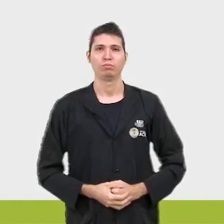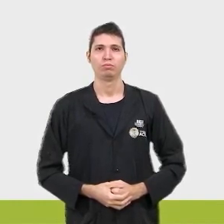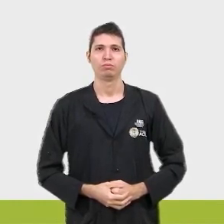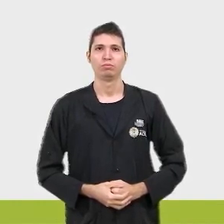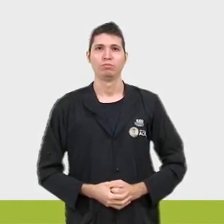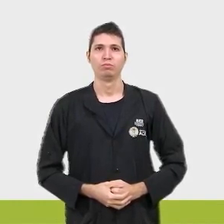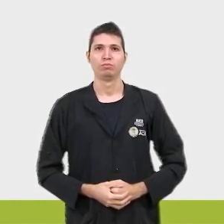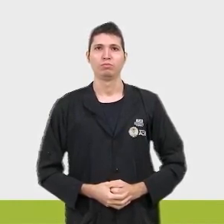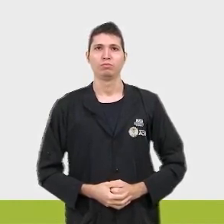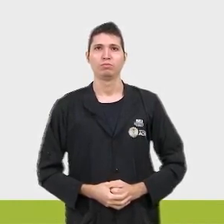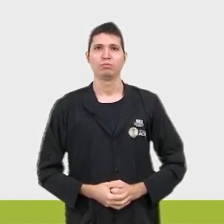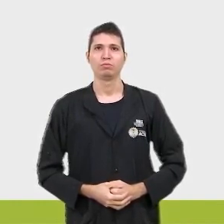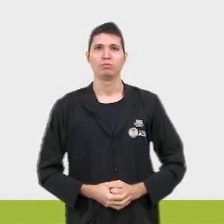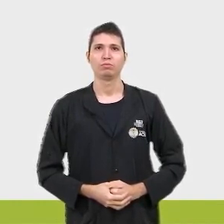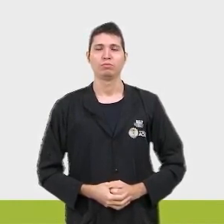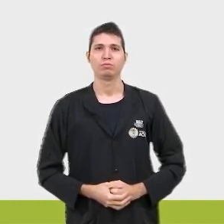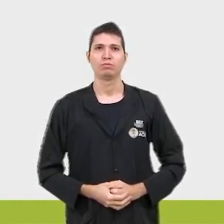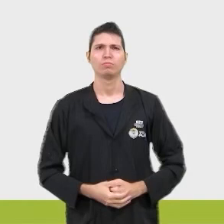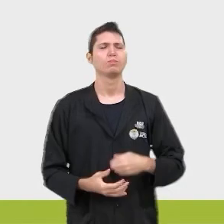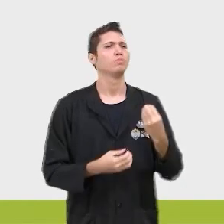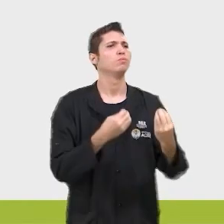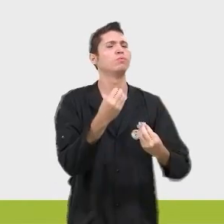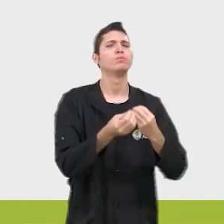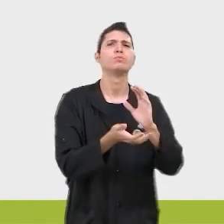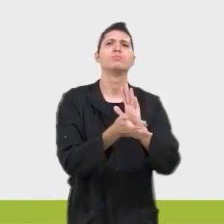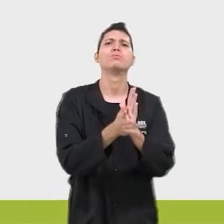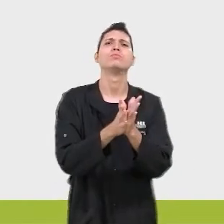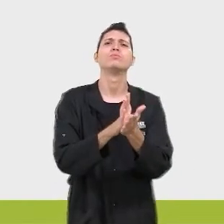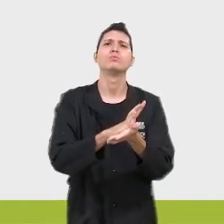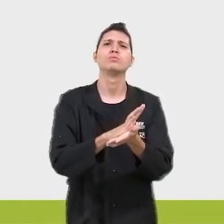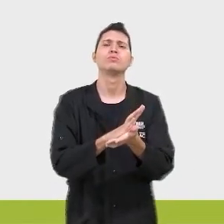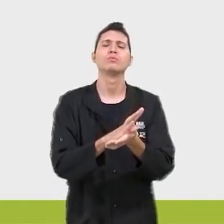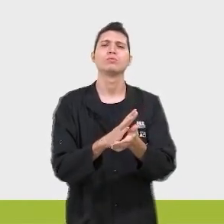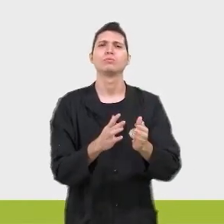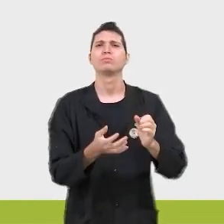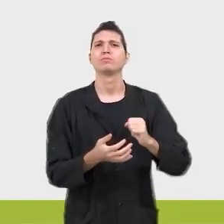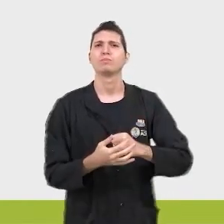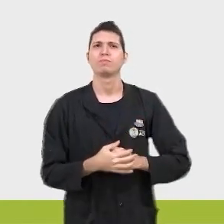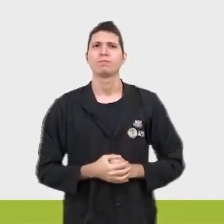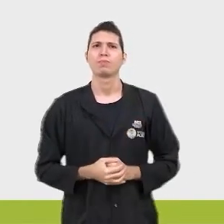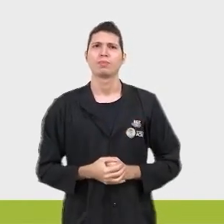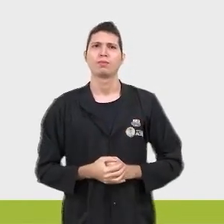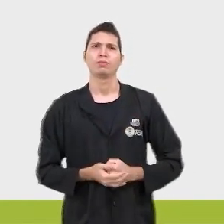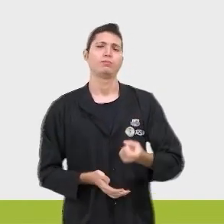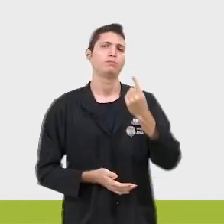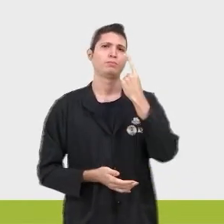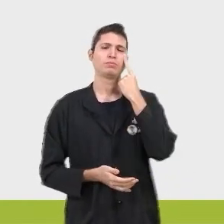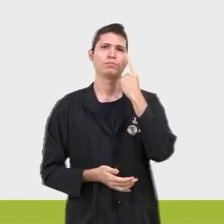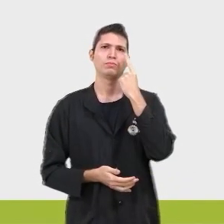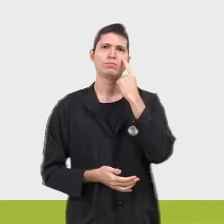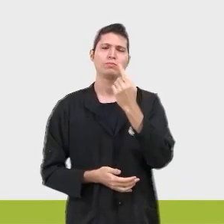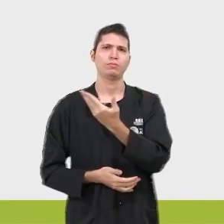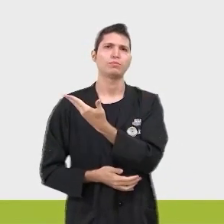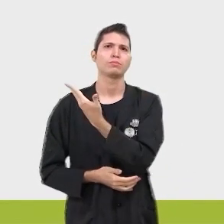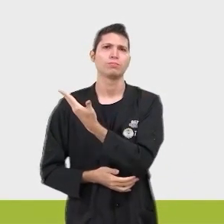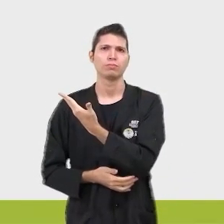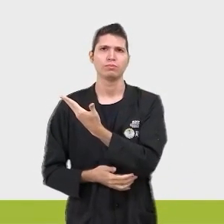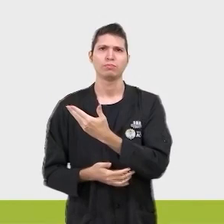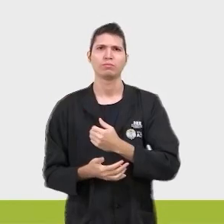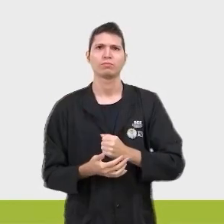impactos nos ecossistemas, professor? Reparem aqui, a gente tem uma área